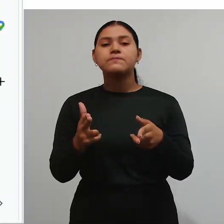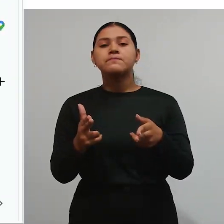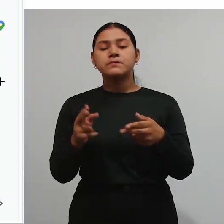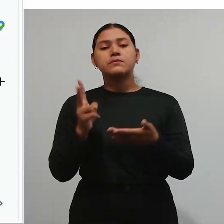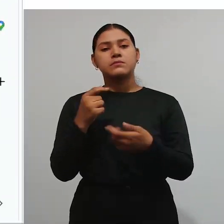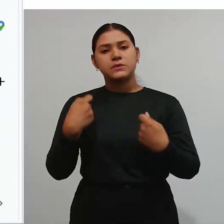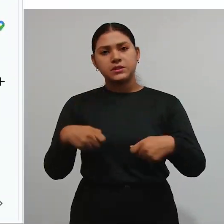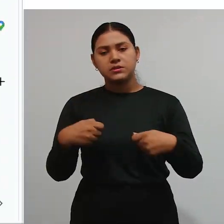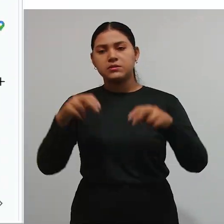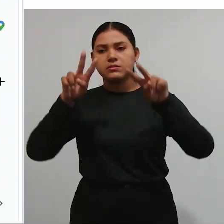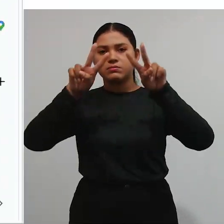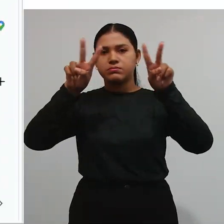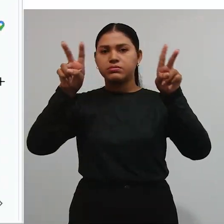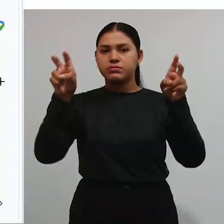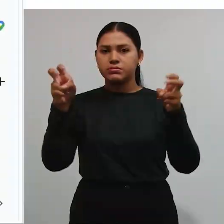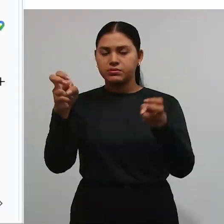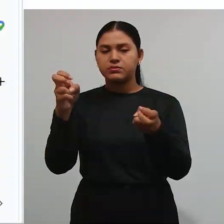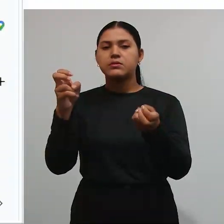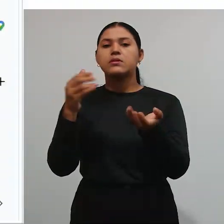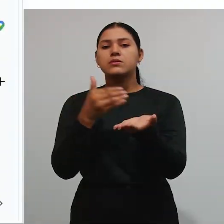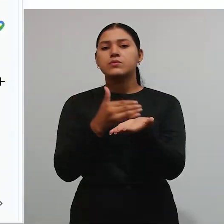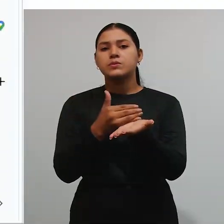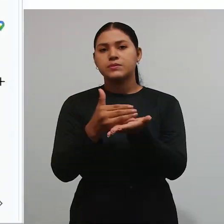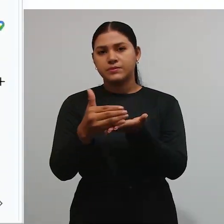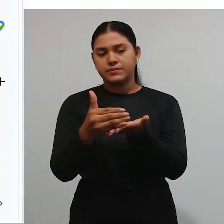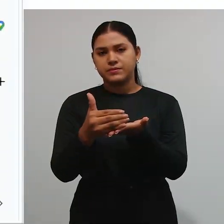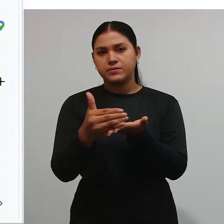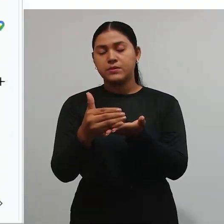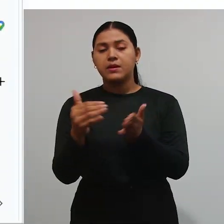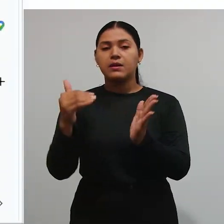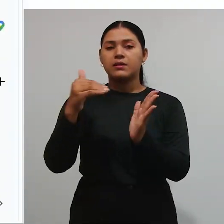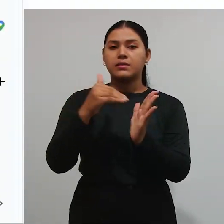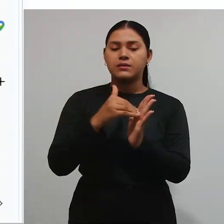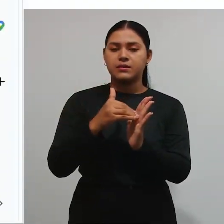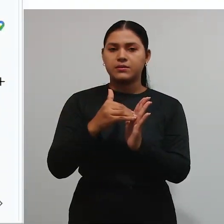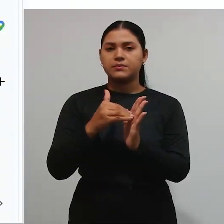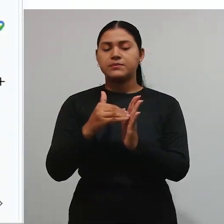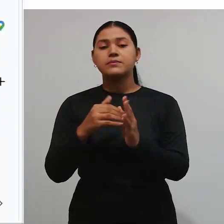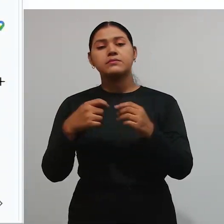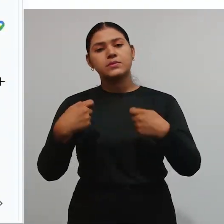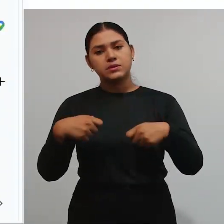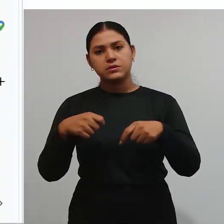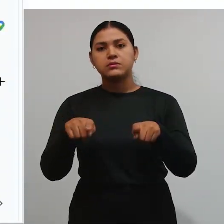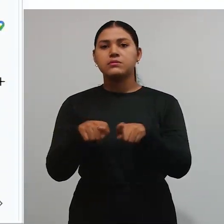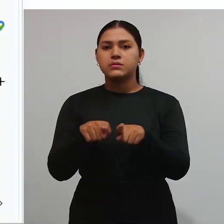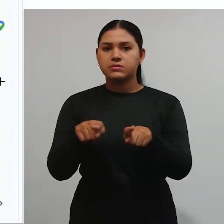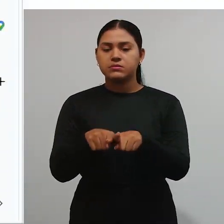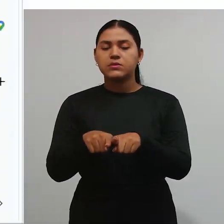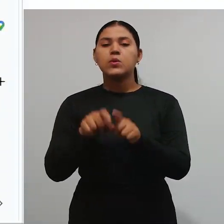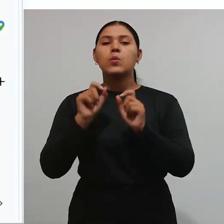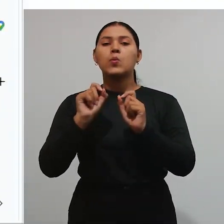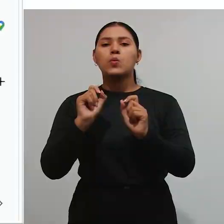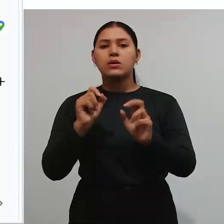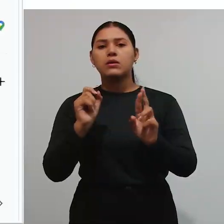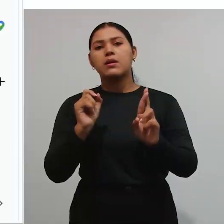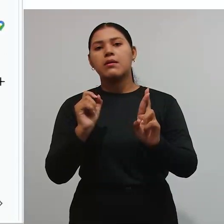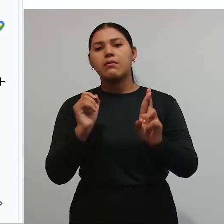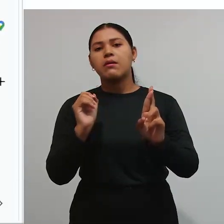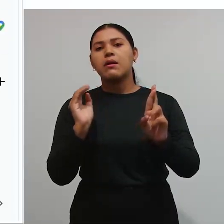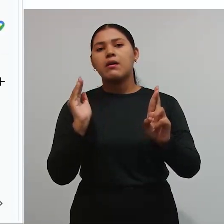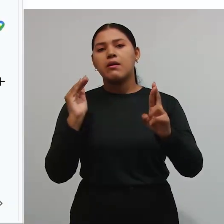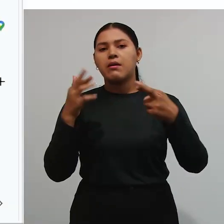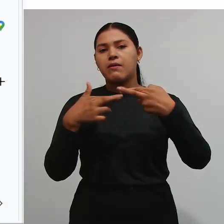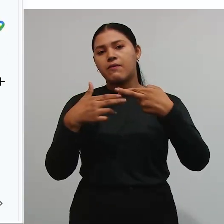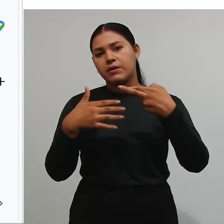fim por aspas. Mantenho a exigência da referência, que é o autor, o ano e a